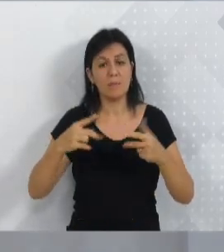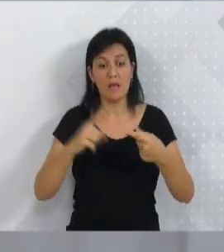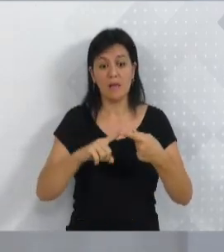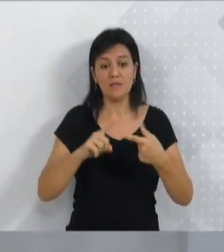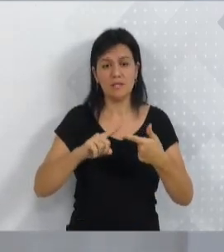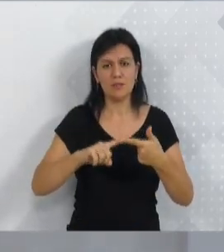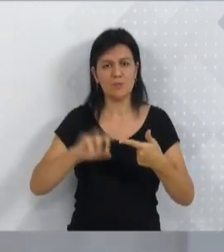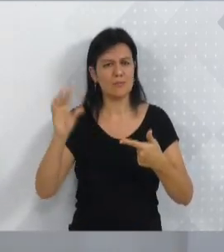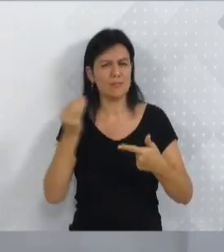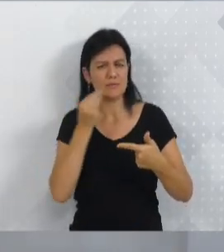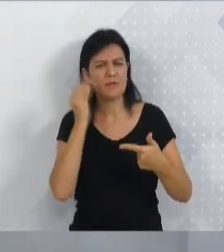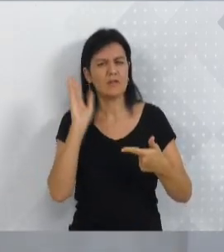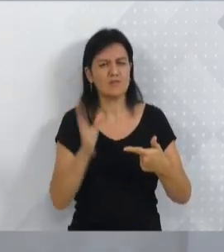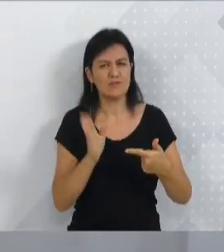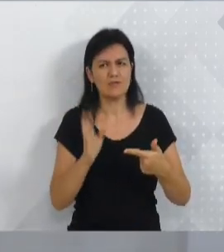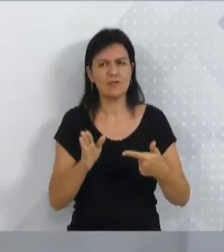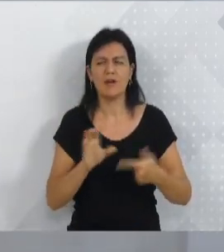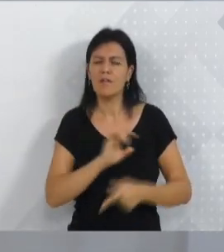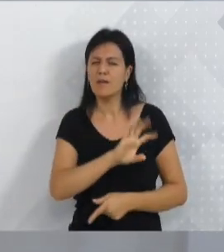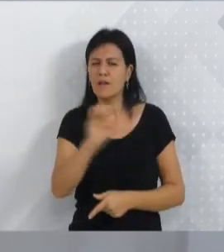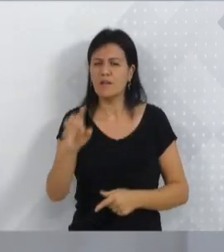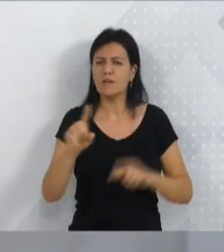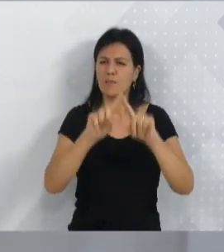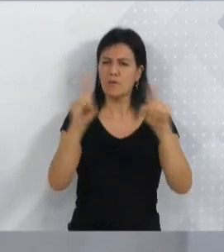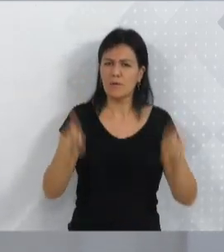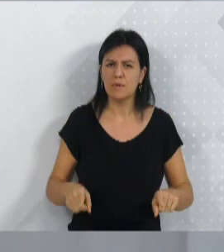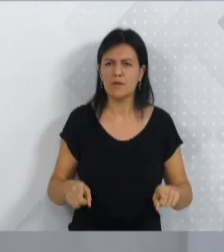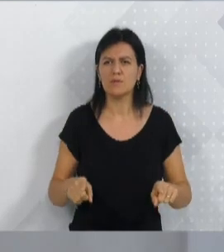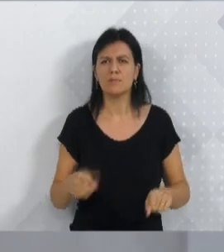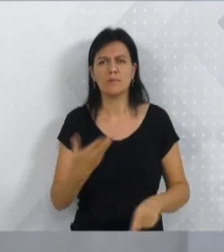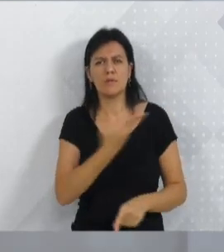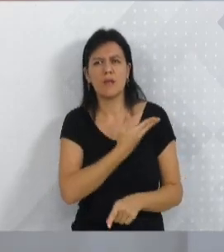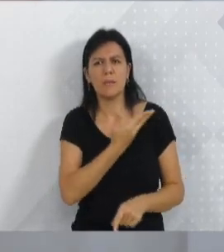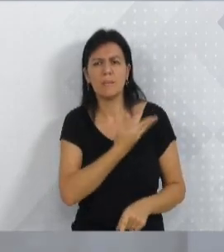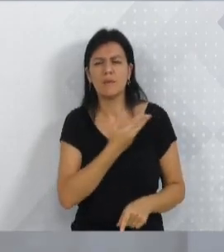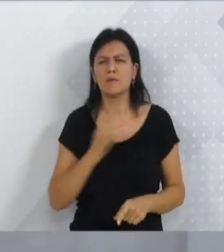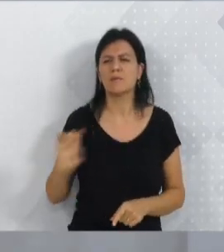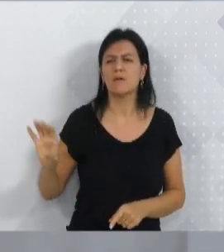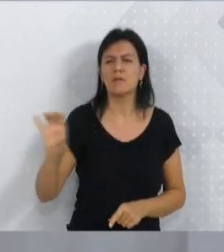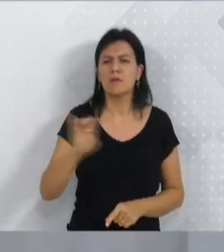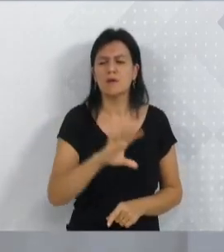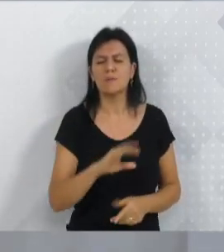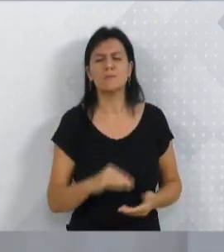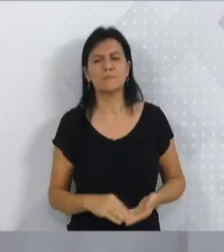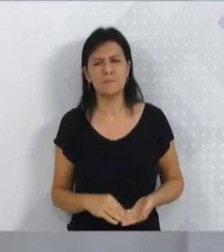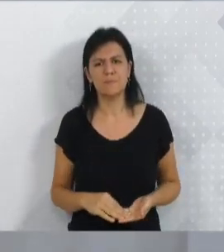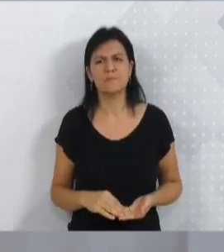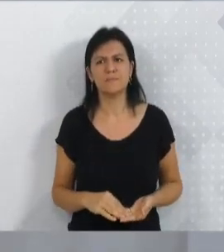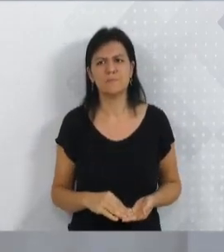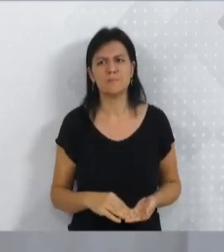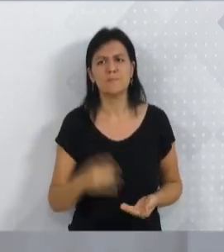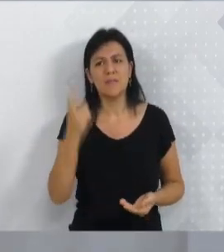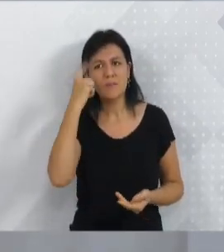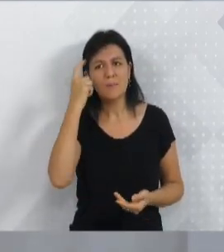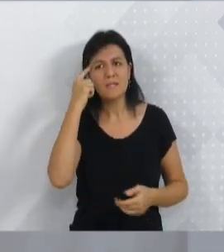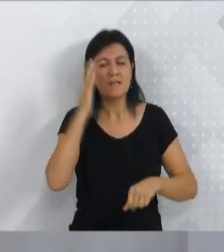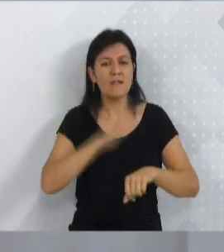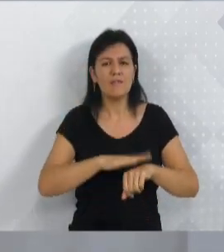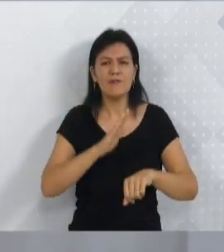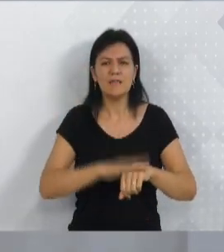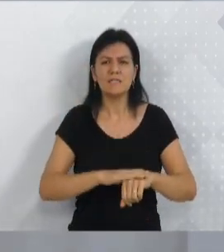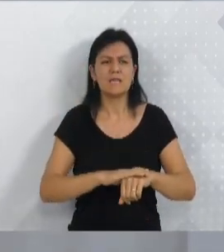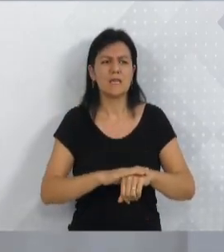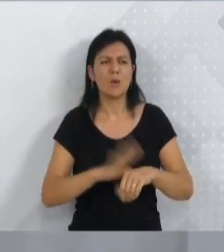a cada um dos colaboradores da casa cada um senhores amigos parceiros que vieram nos visitar eu pensei em fazer um balanço